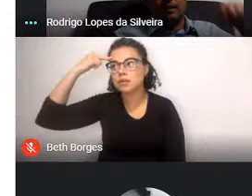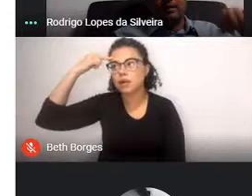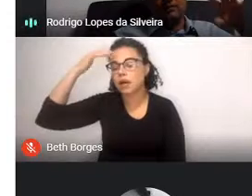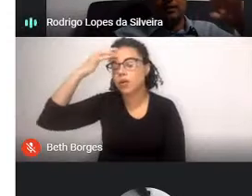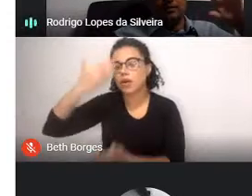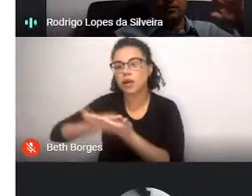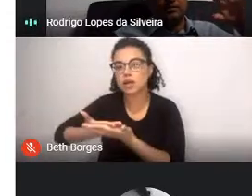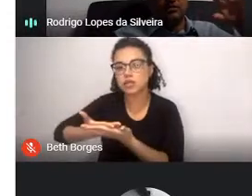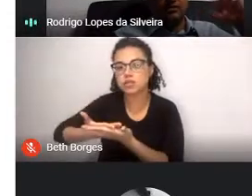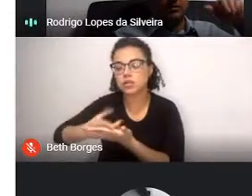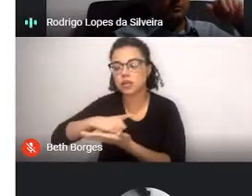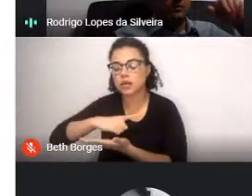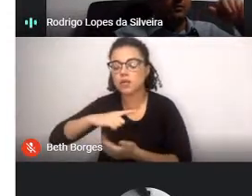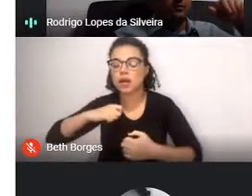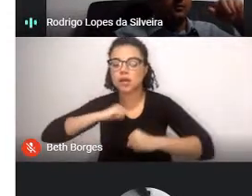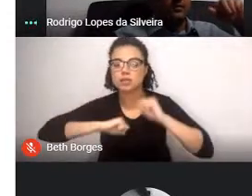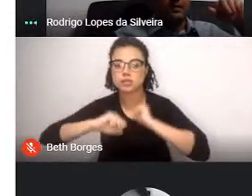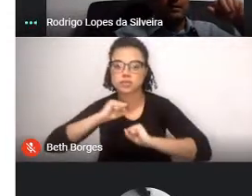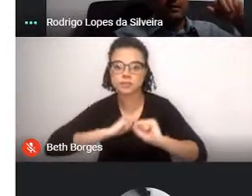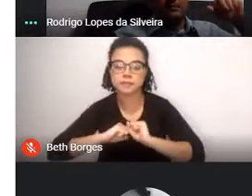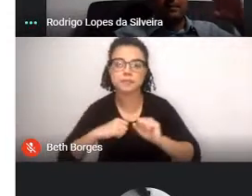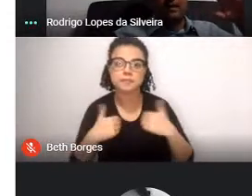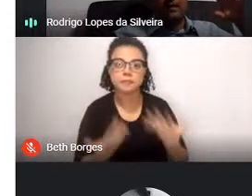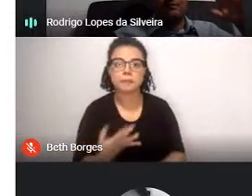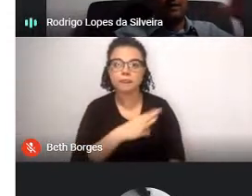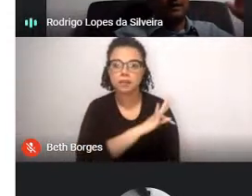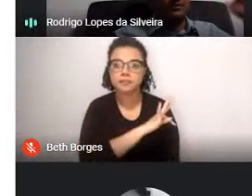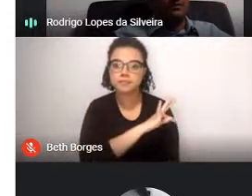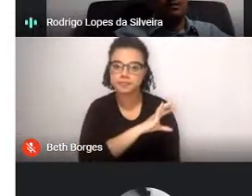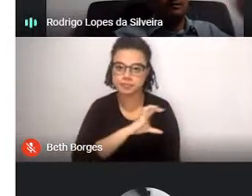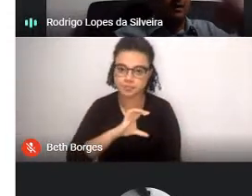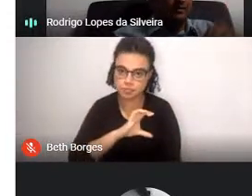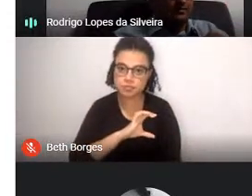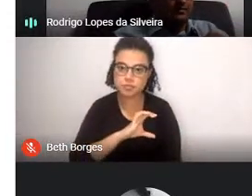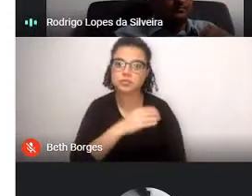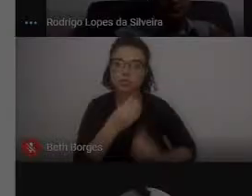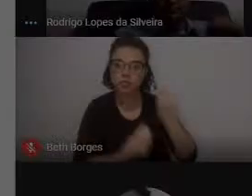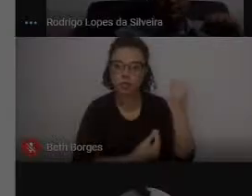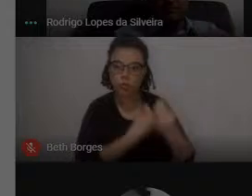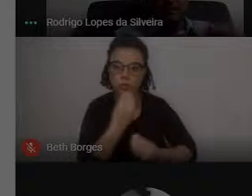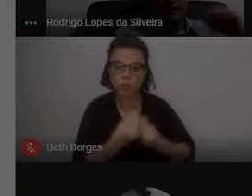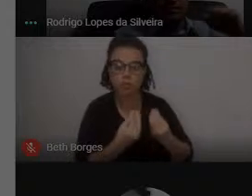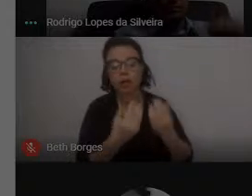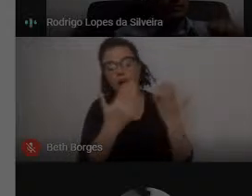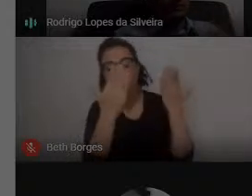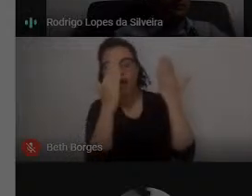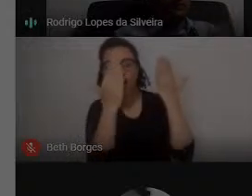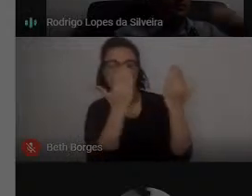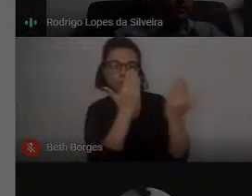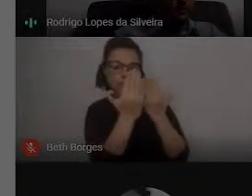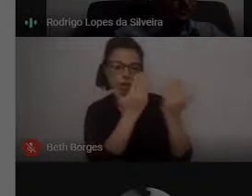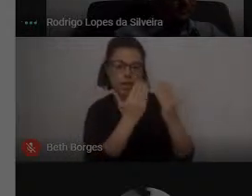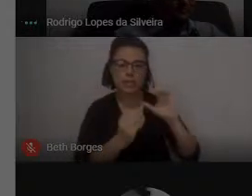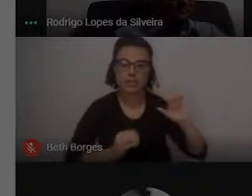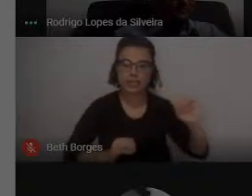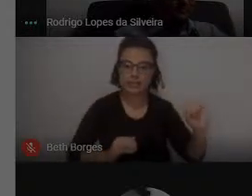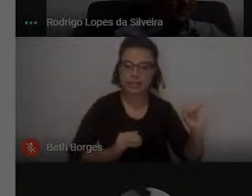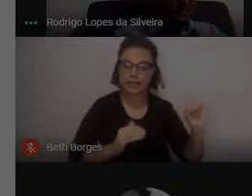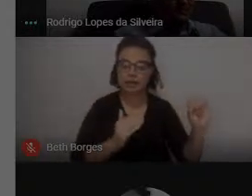Bom, lá nas terapias cognitivas, nós pedimos para avaliar de 0 a 10. Uma pessoa às vezes avalia em